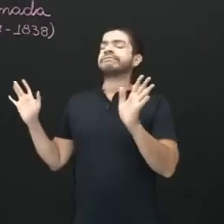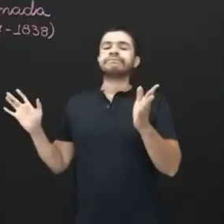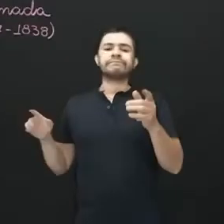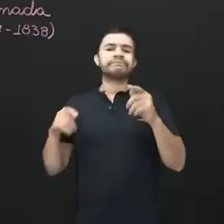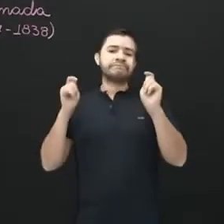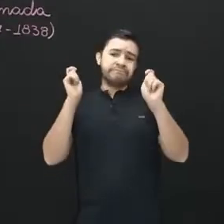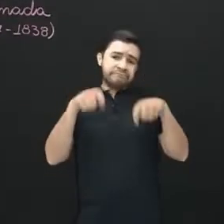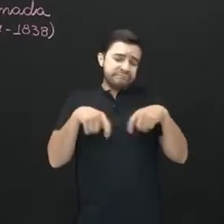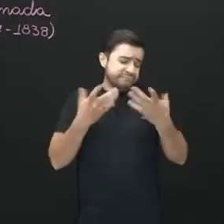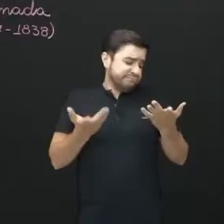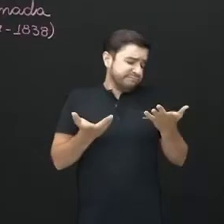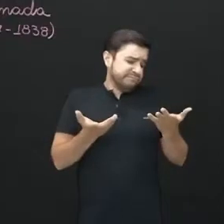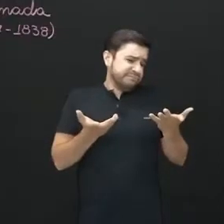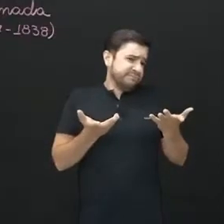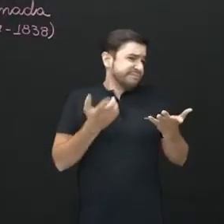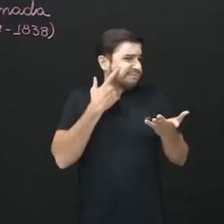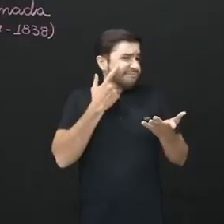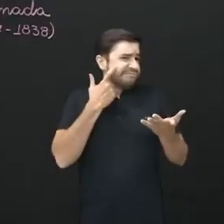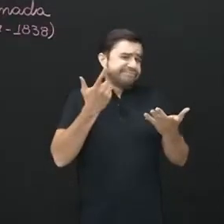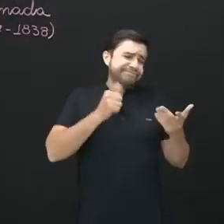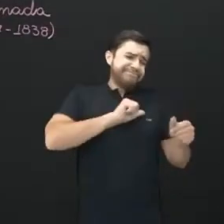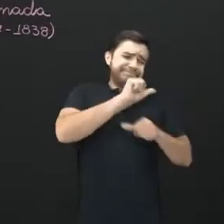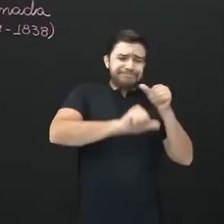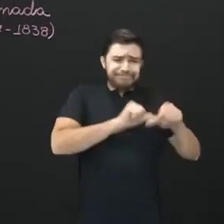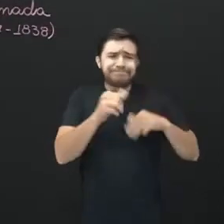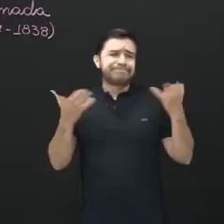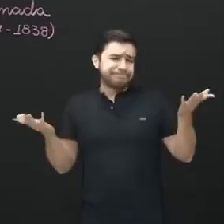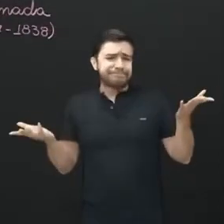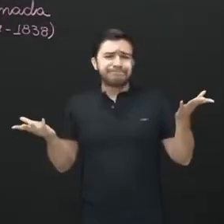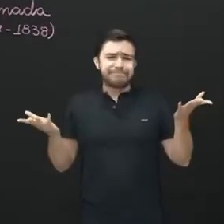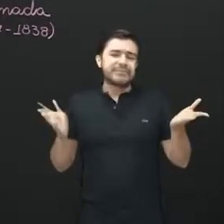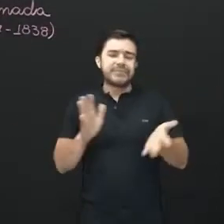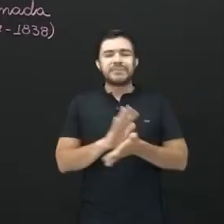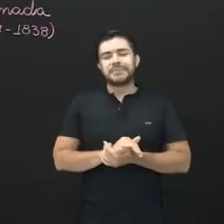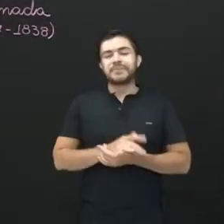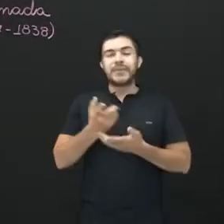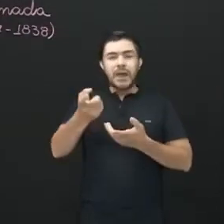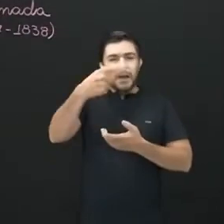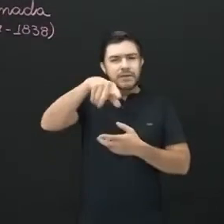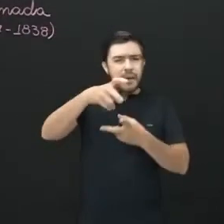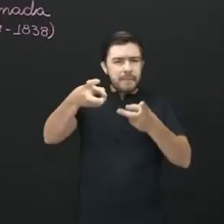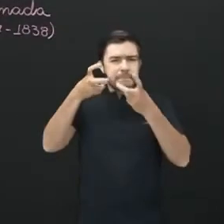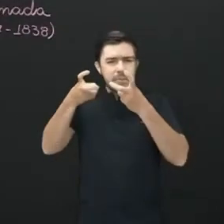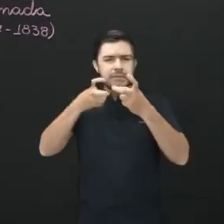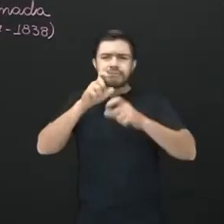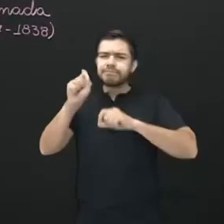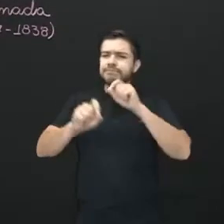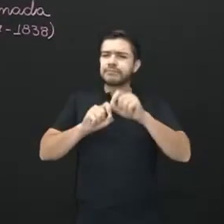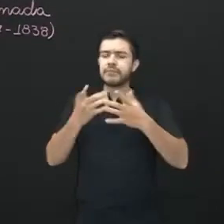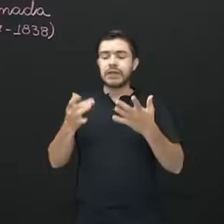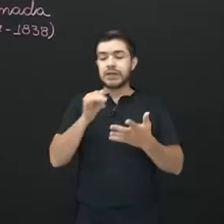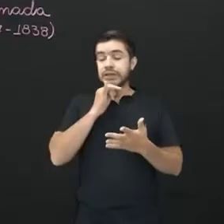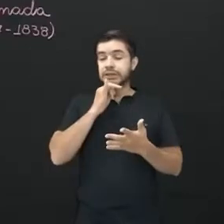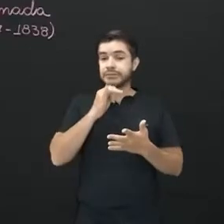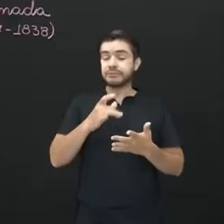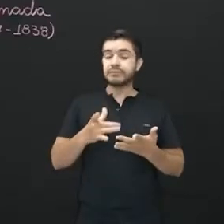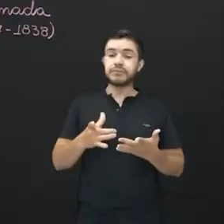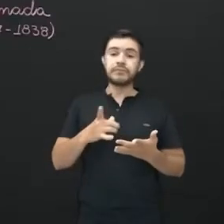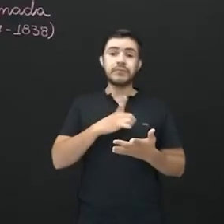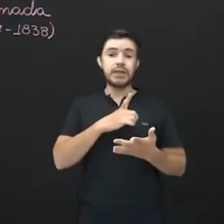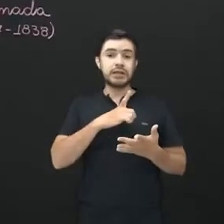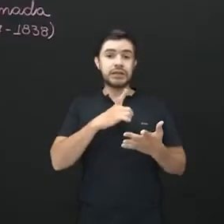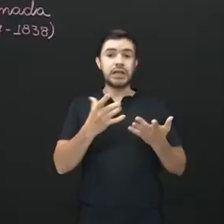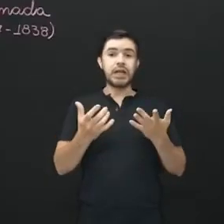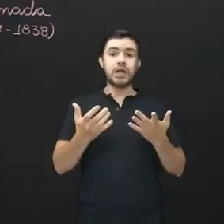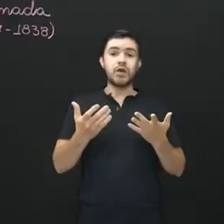modificar qualquer decisão dos outros poderes. O que eu quero que você observe? Embora houvesse uma Constituição que, em